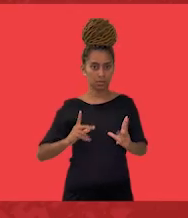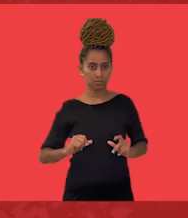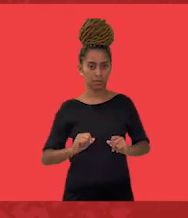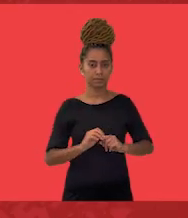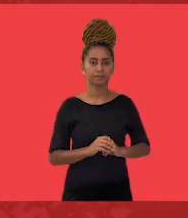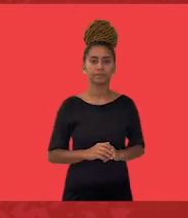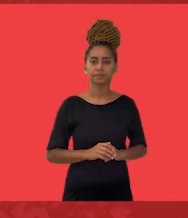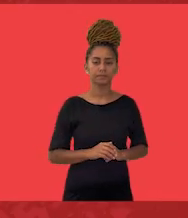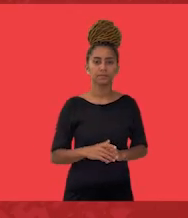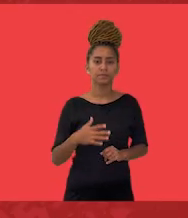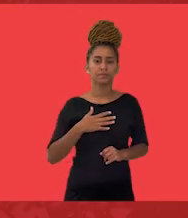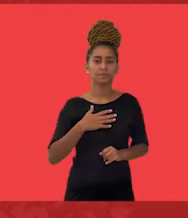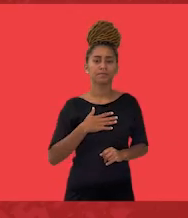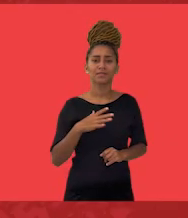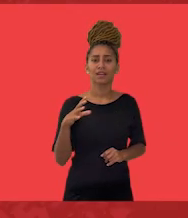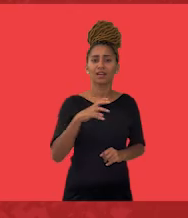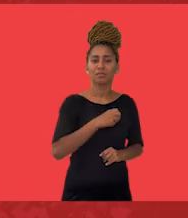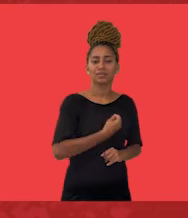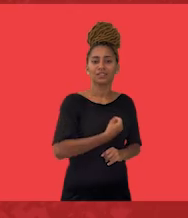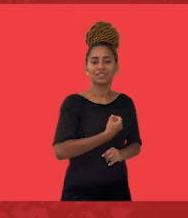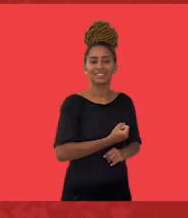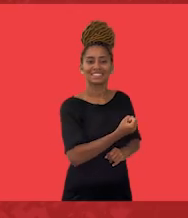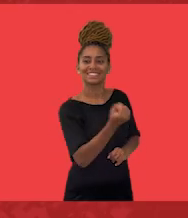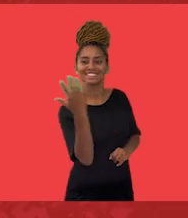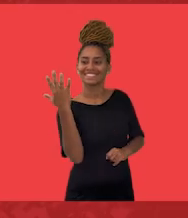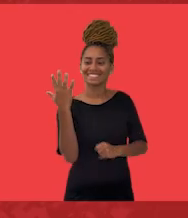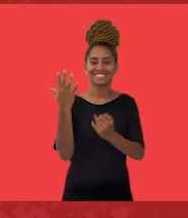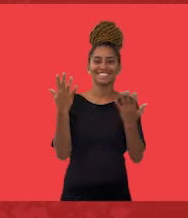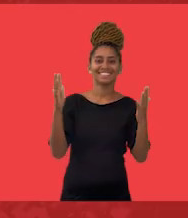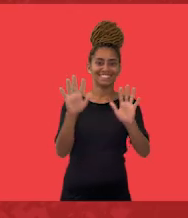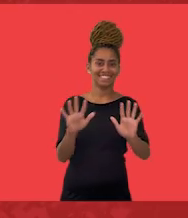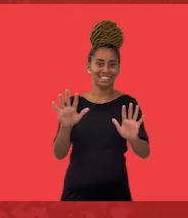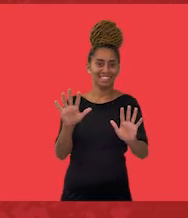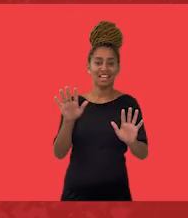Cavalo. Teu corpo colore infinitas manhãs.